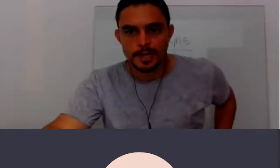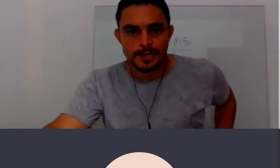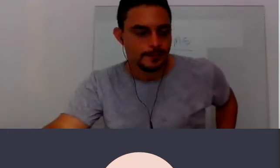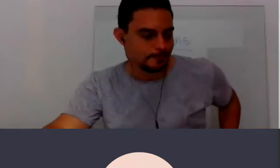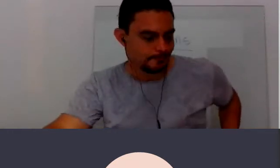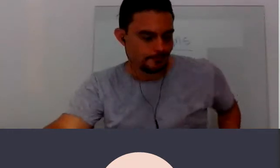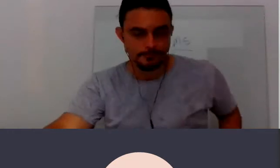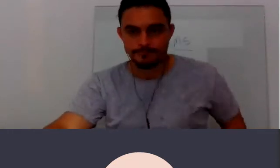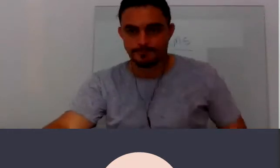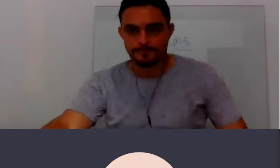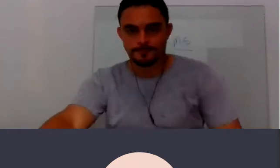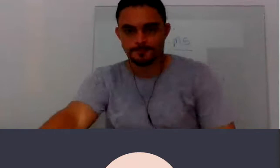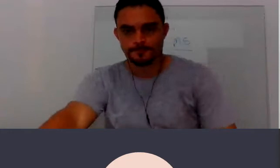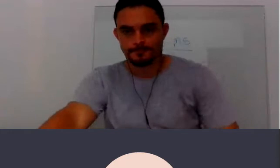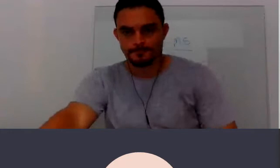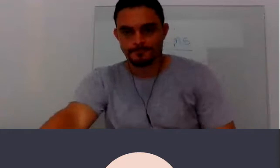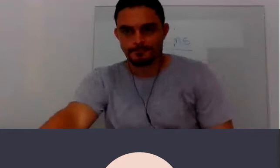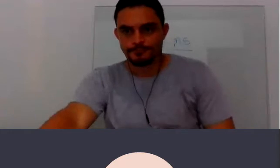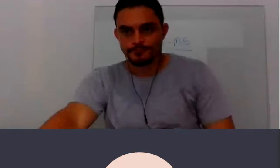Pode falar, Léo.